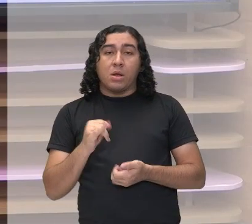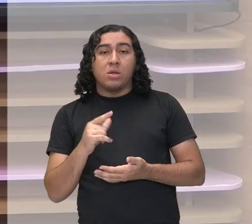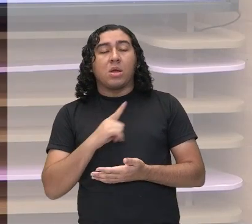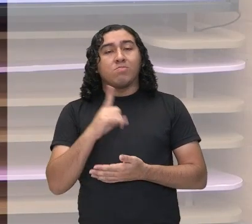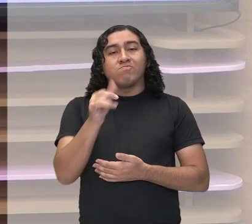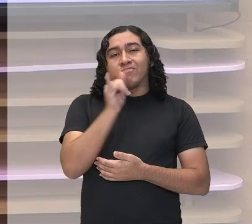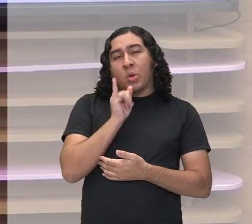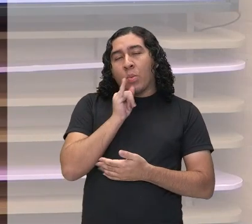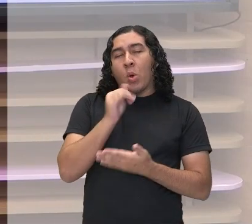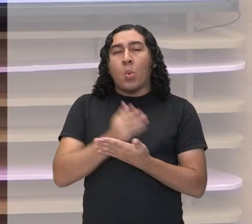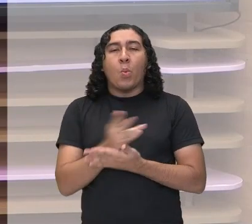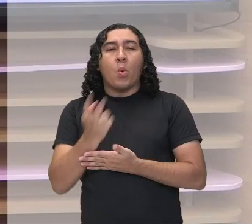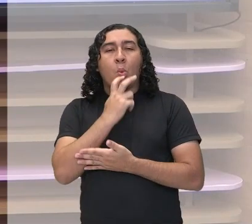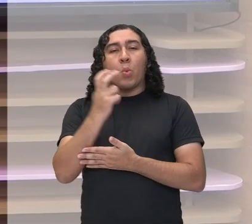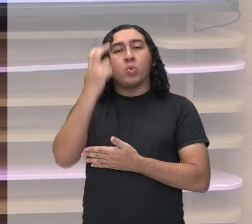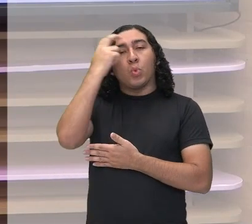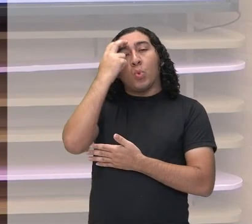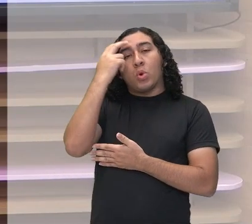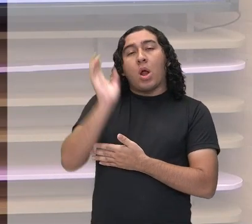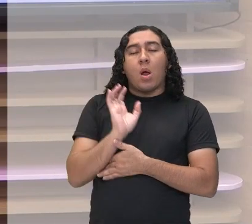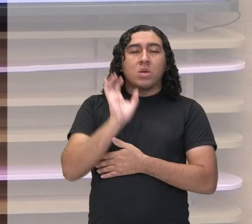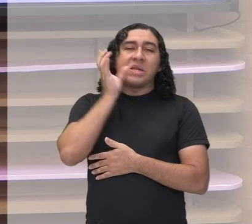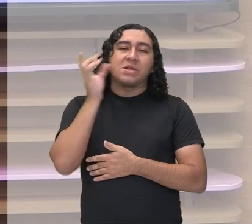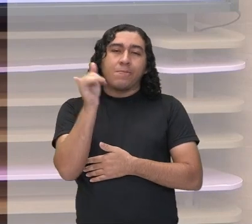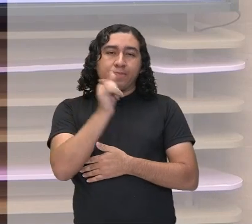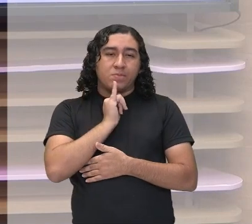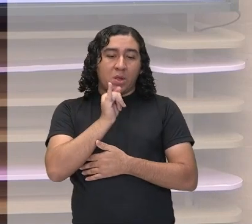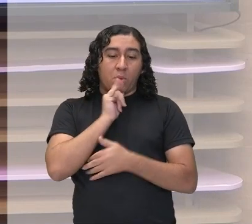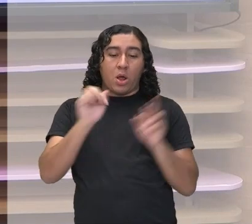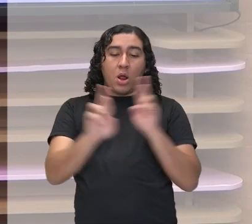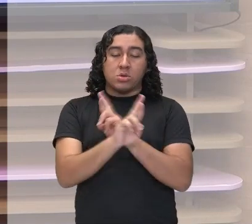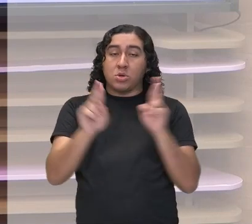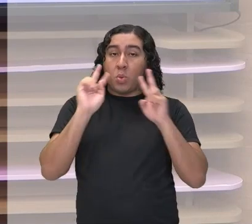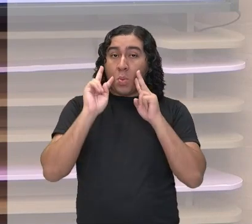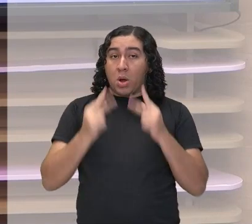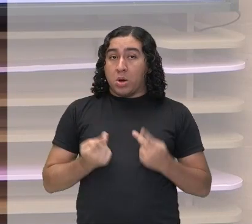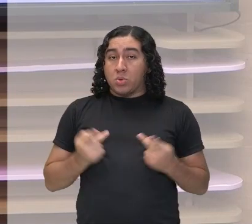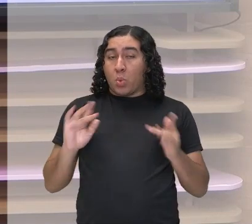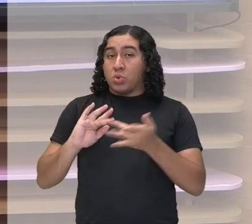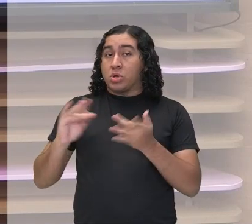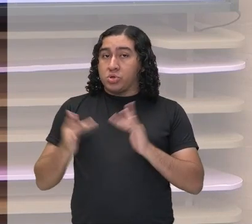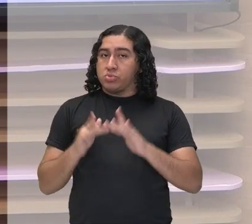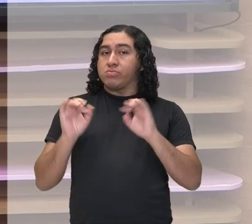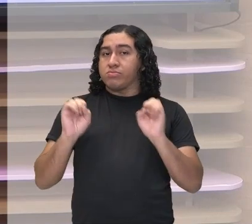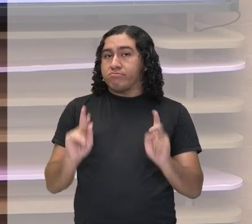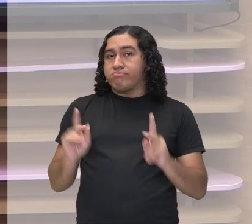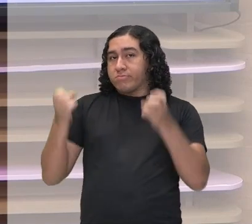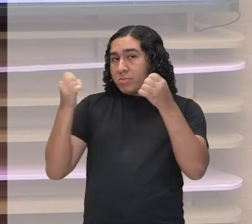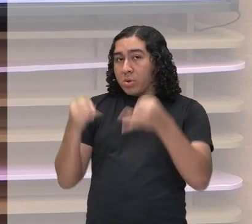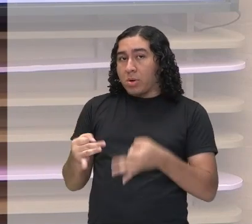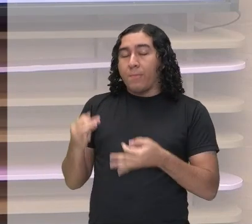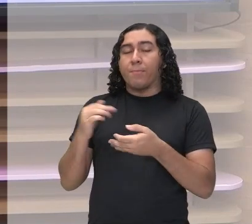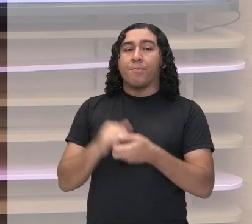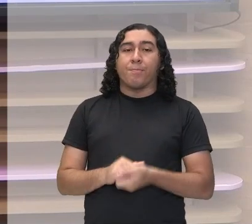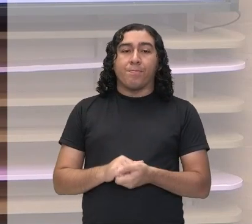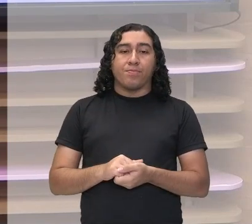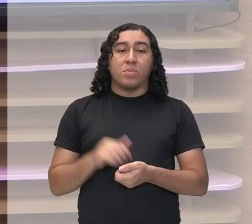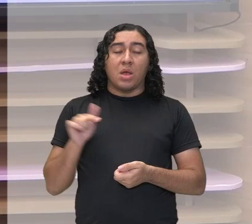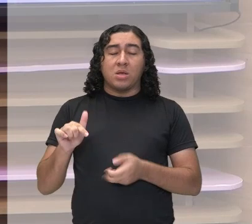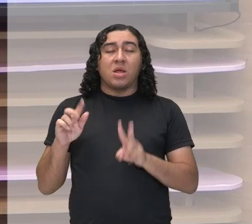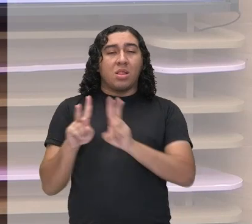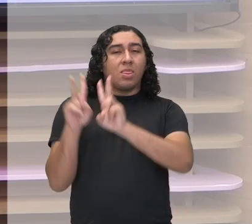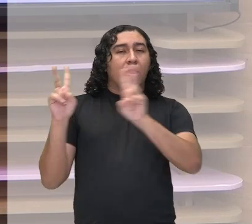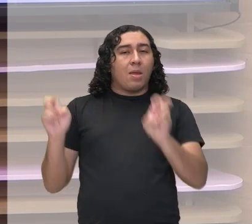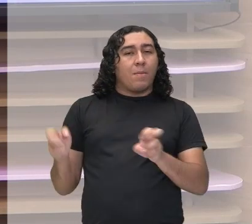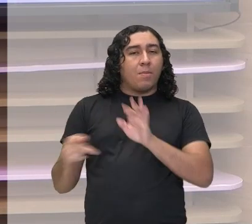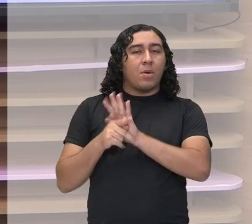culturas ocorre aí, né, culturas relacionadas ao ser humano, nesse caso aí, essa questão que as pessoas